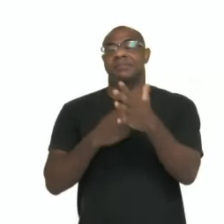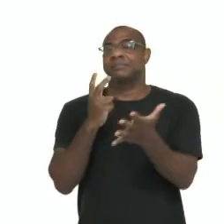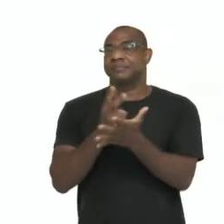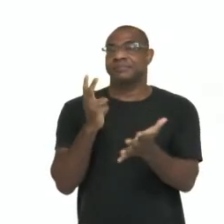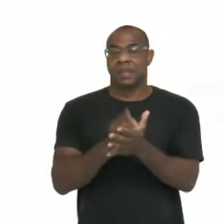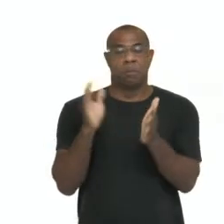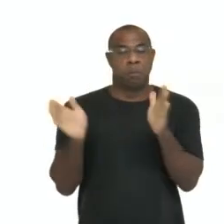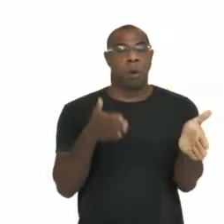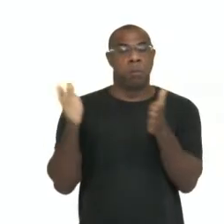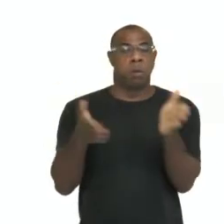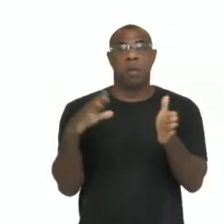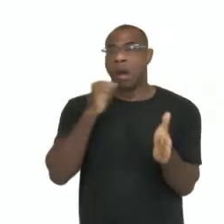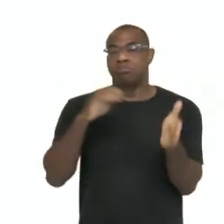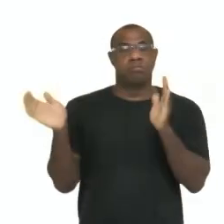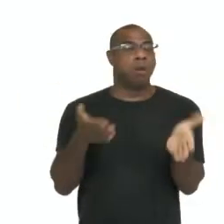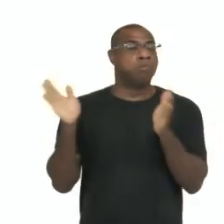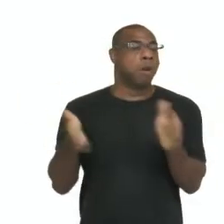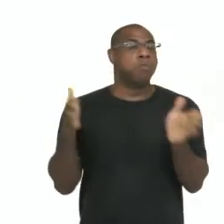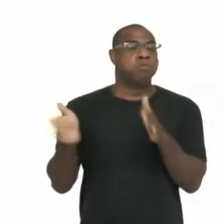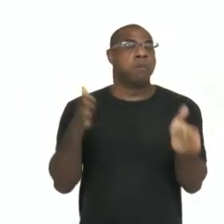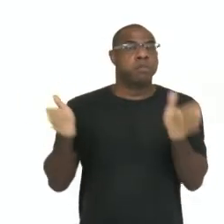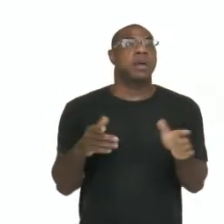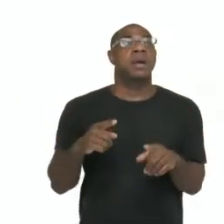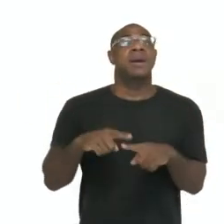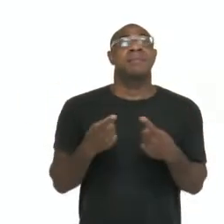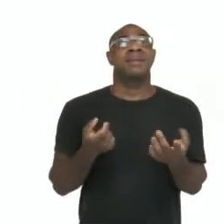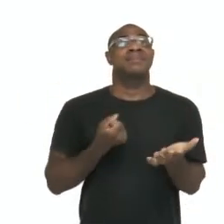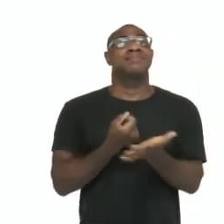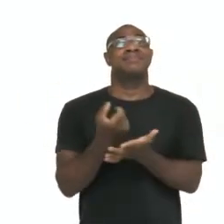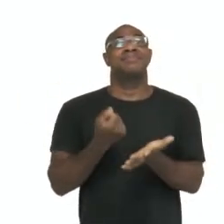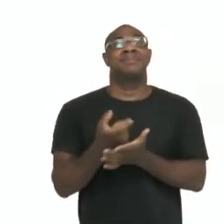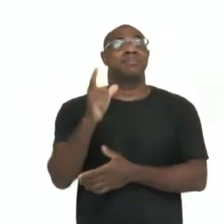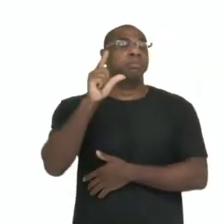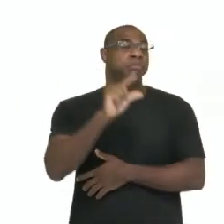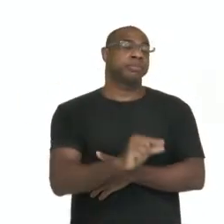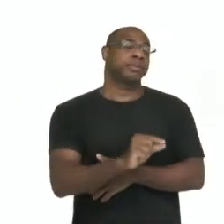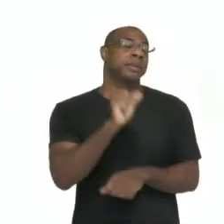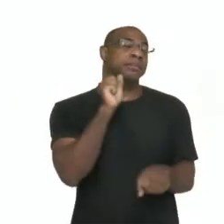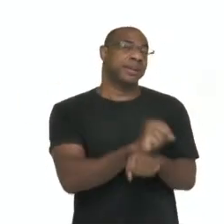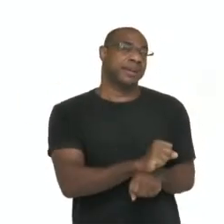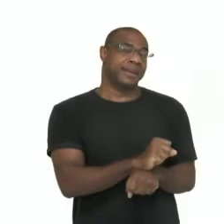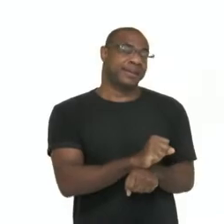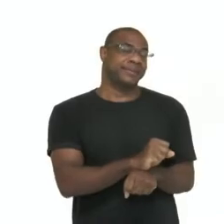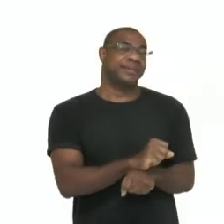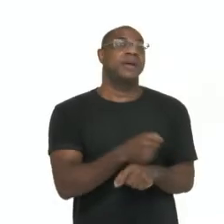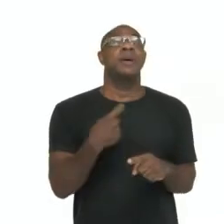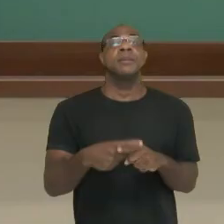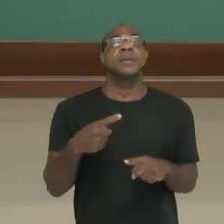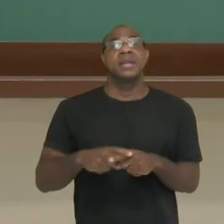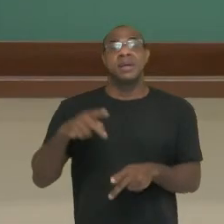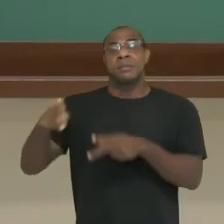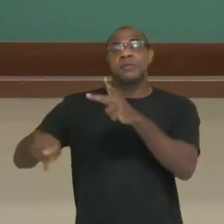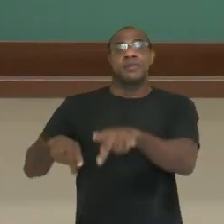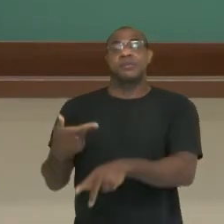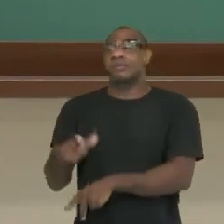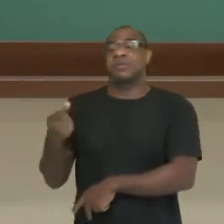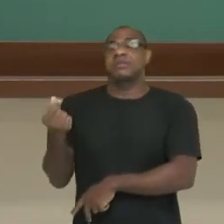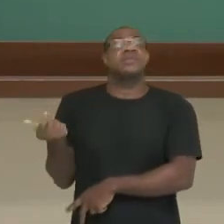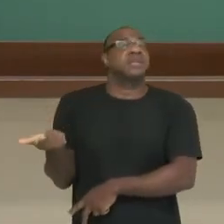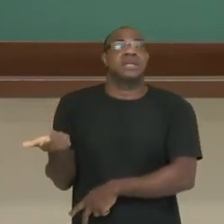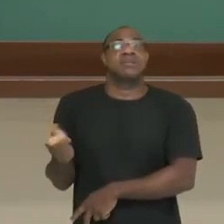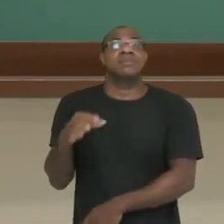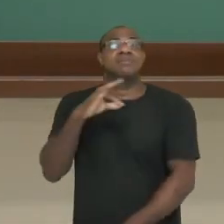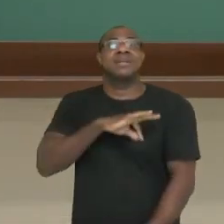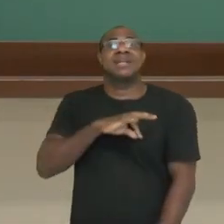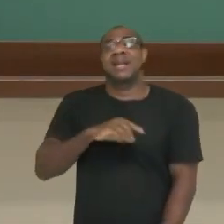alto de produção, porém, as compras estavam aí estagnadas ou até diminuindo, porque a população não tinha uma